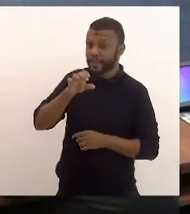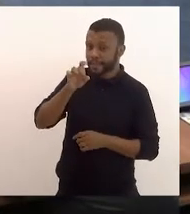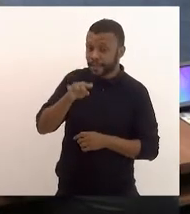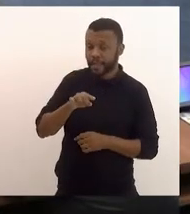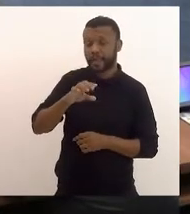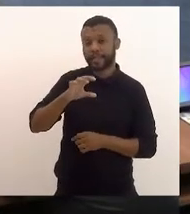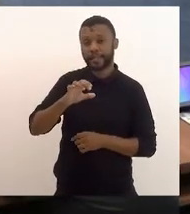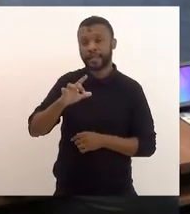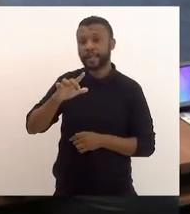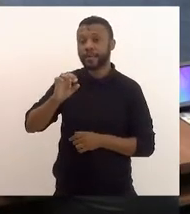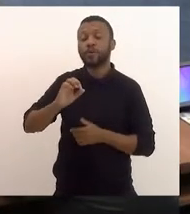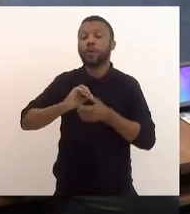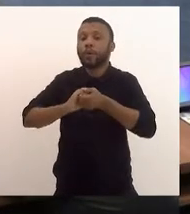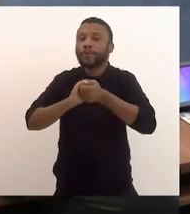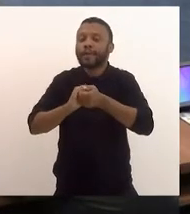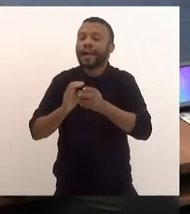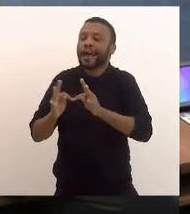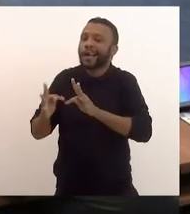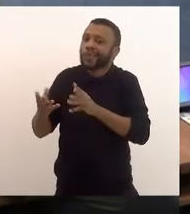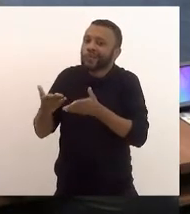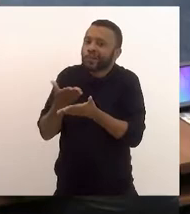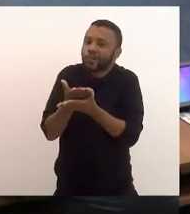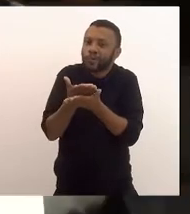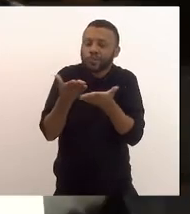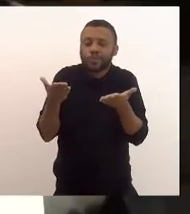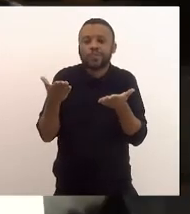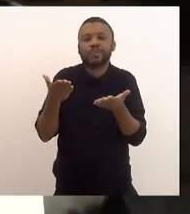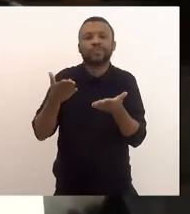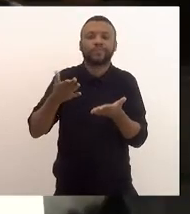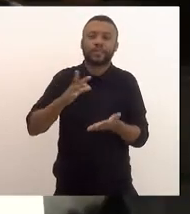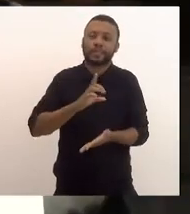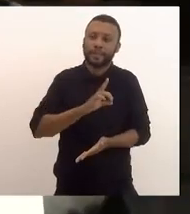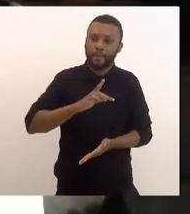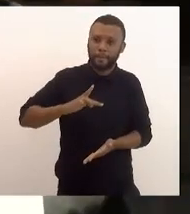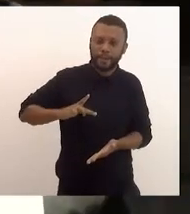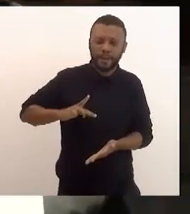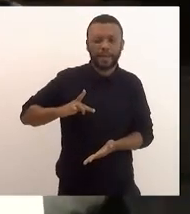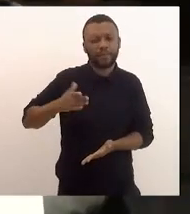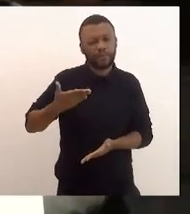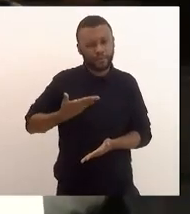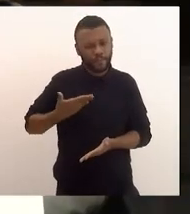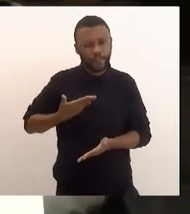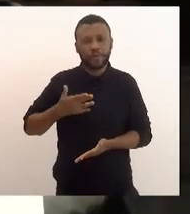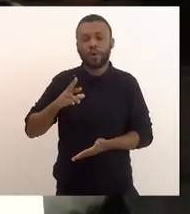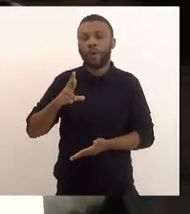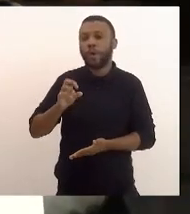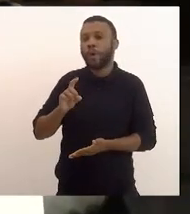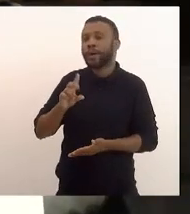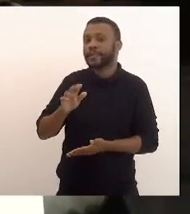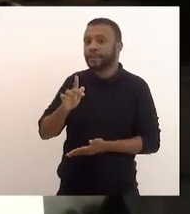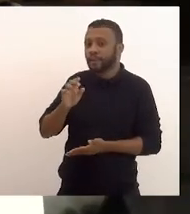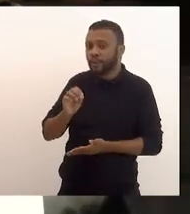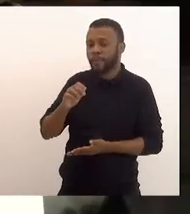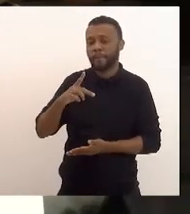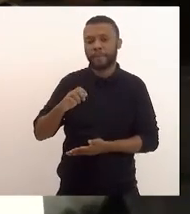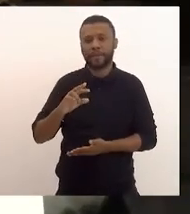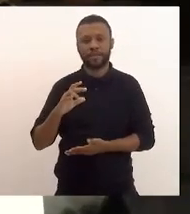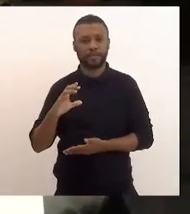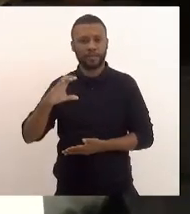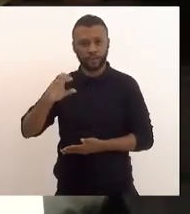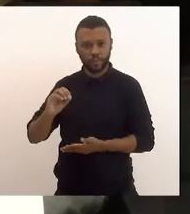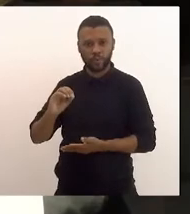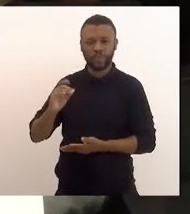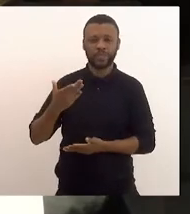todos os Defensores e defensoras na pessoa do seu defensor geral querido amigo Rodrigo Pacheco companheiro de muitas lutas